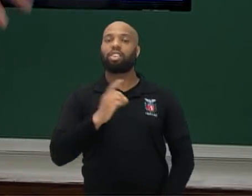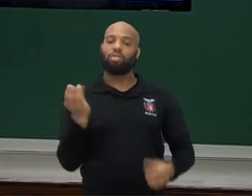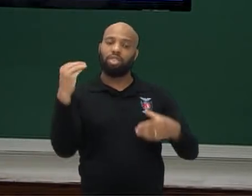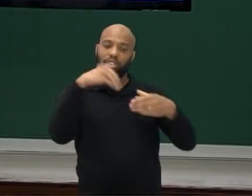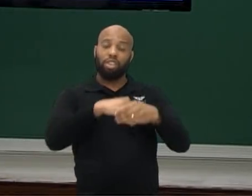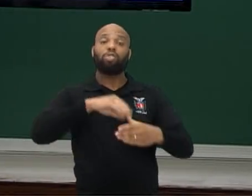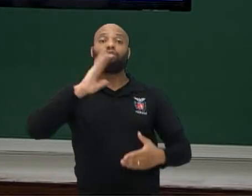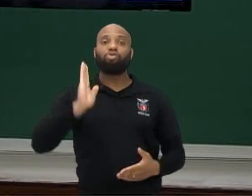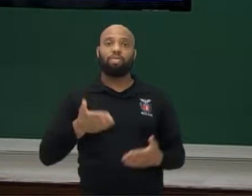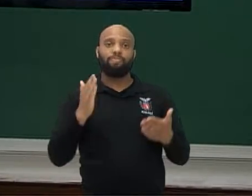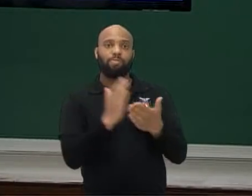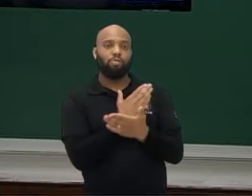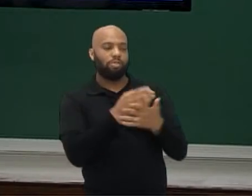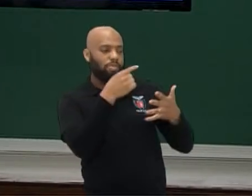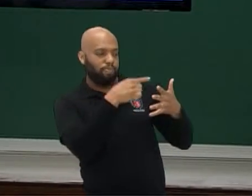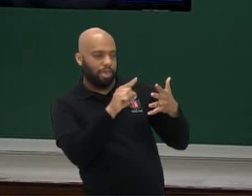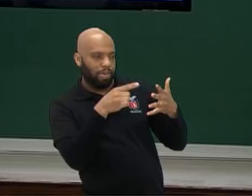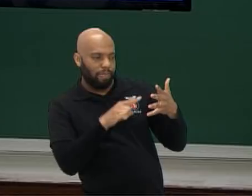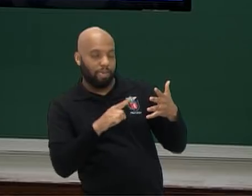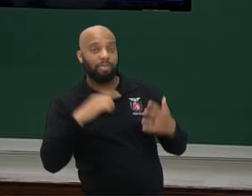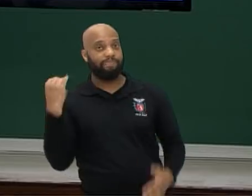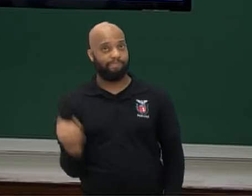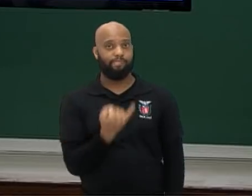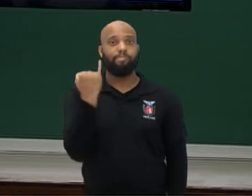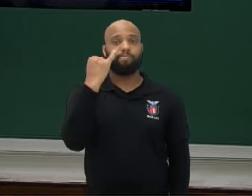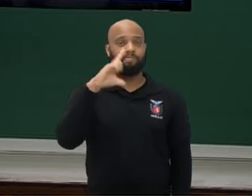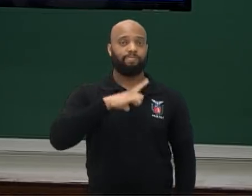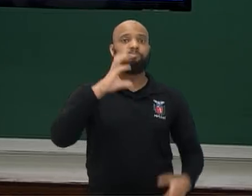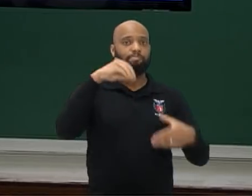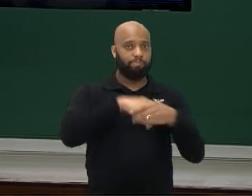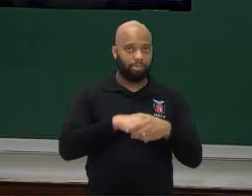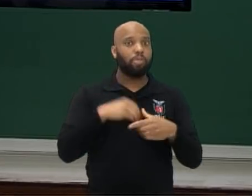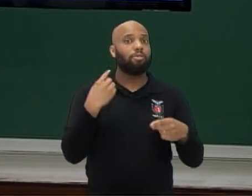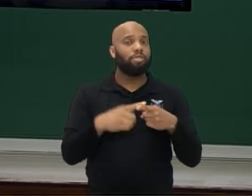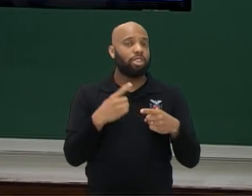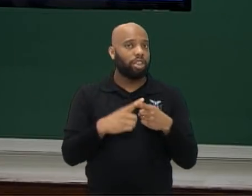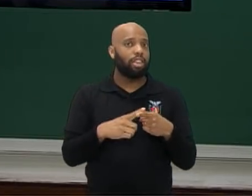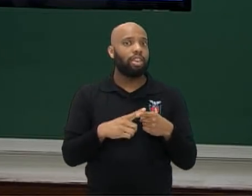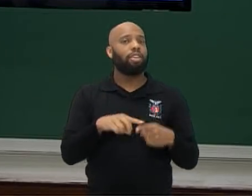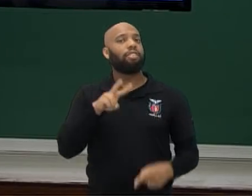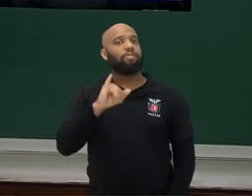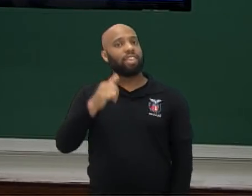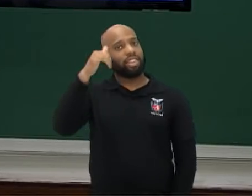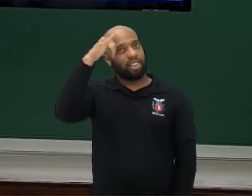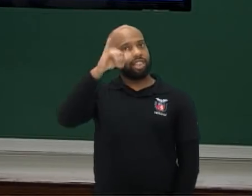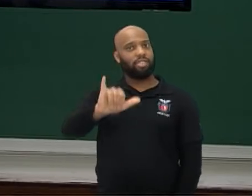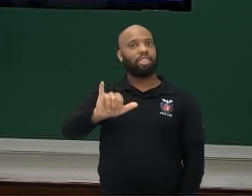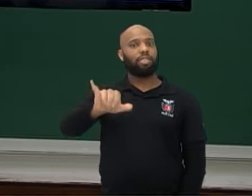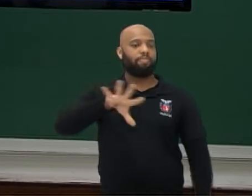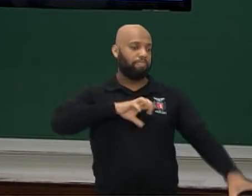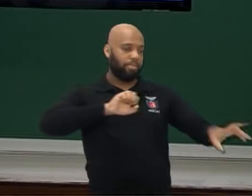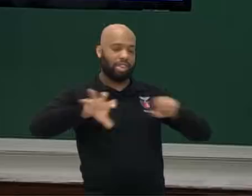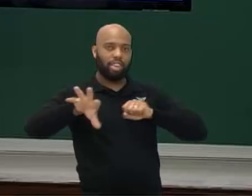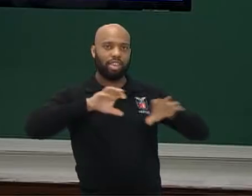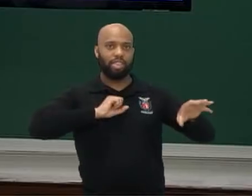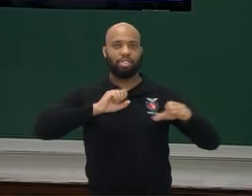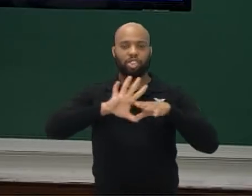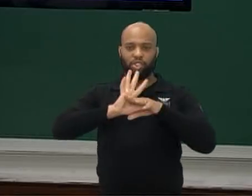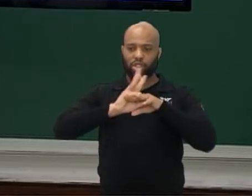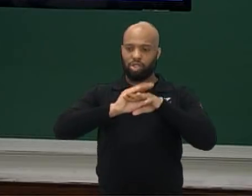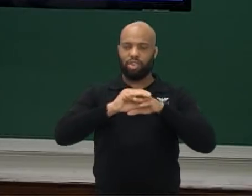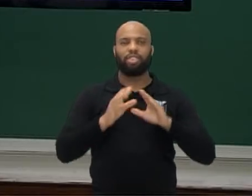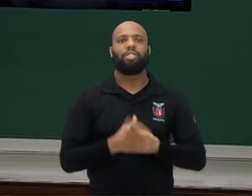incorporou alguns hábitos importantíssimos, né, pessoal? Para prevenir uma série de